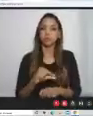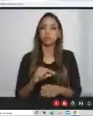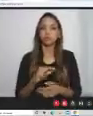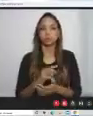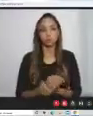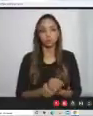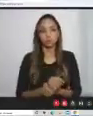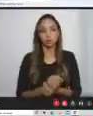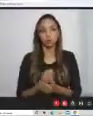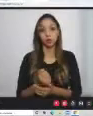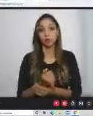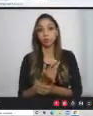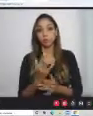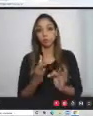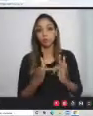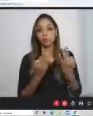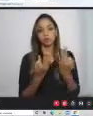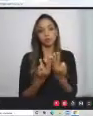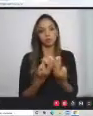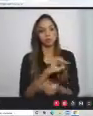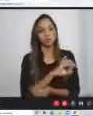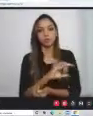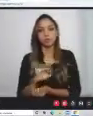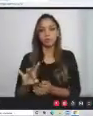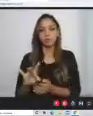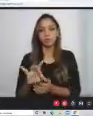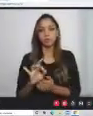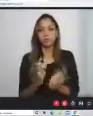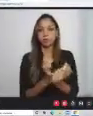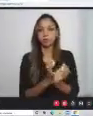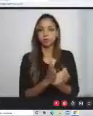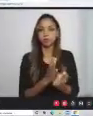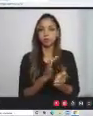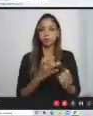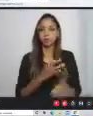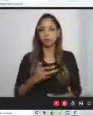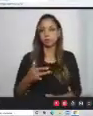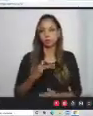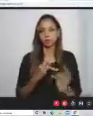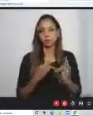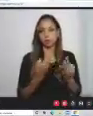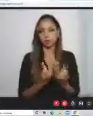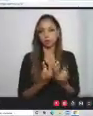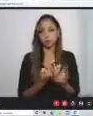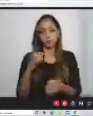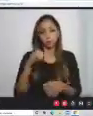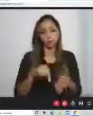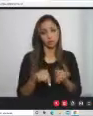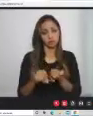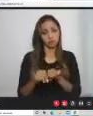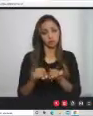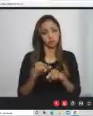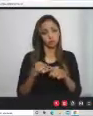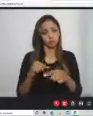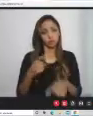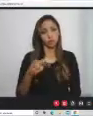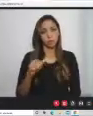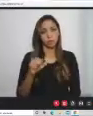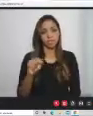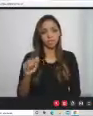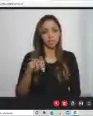para cada equipe de saúde da família. Vejo aqui também, em Passagem de Areia, que é um dos bairros, depois de Nova Parnamirim, é o